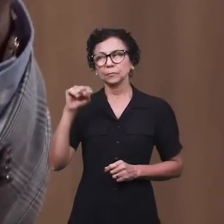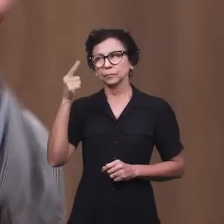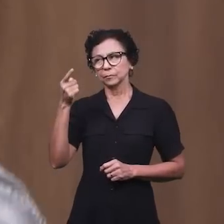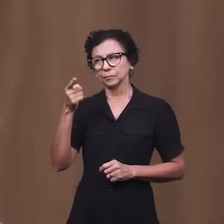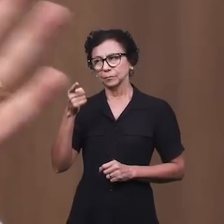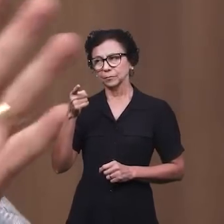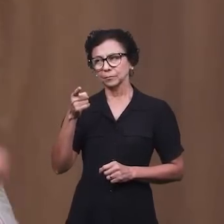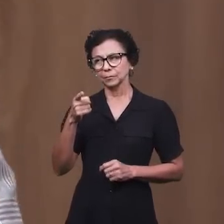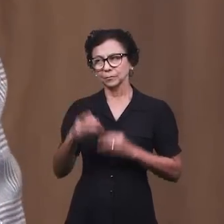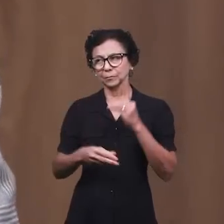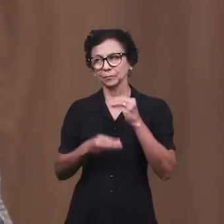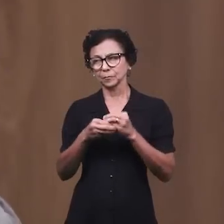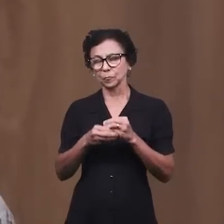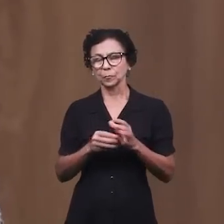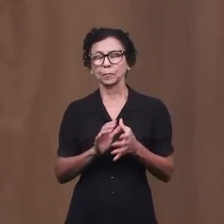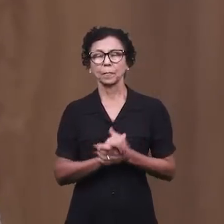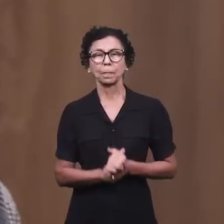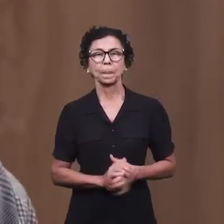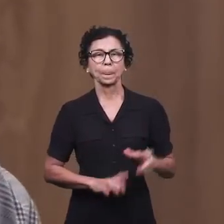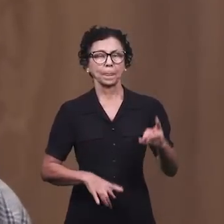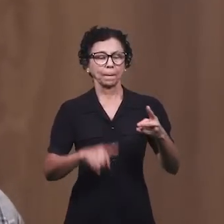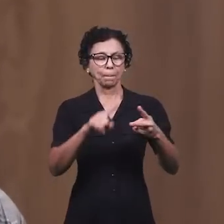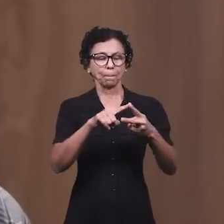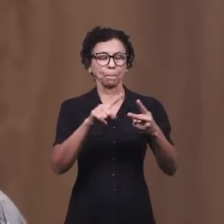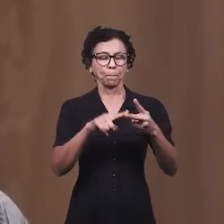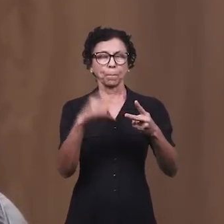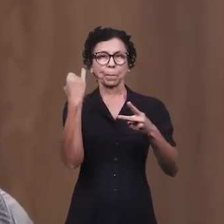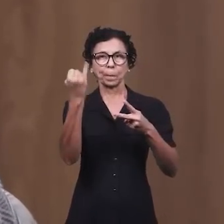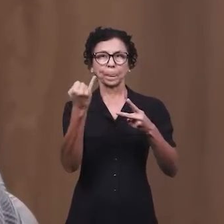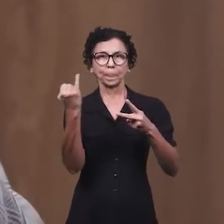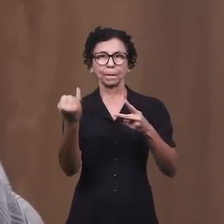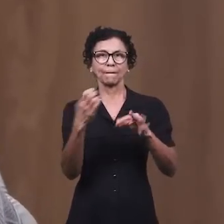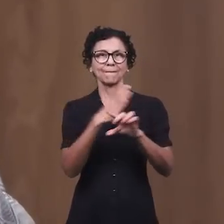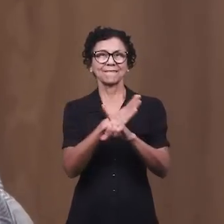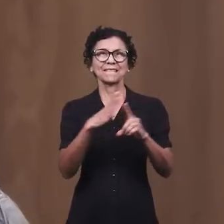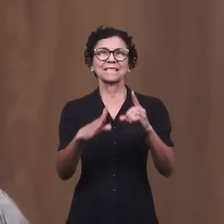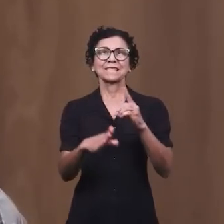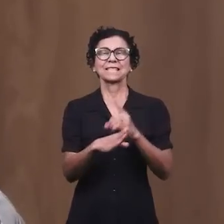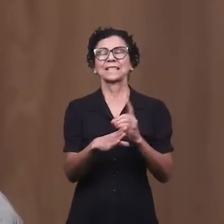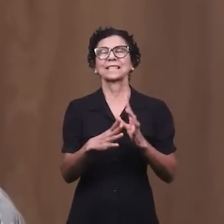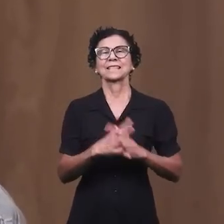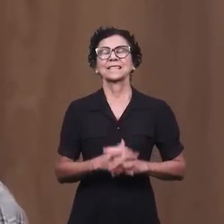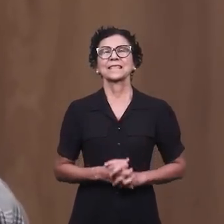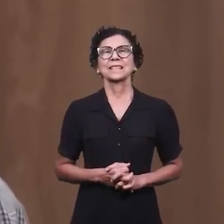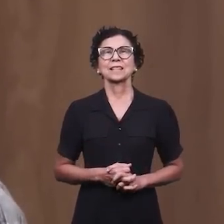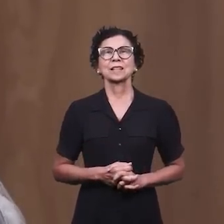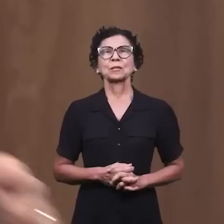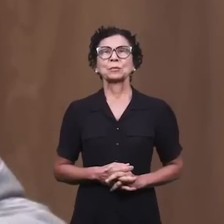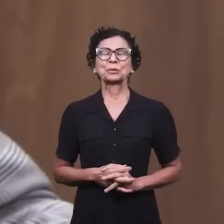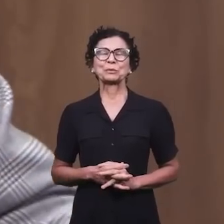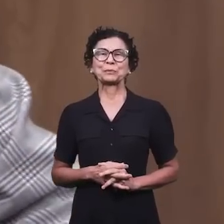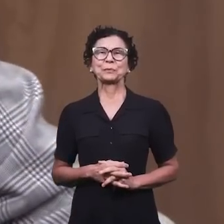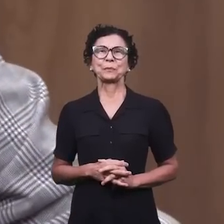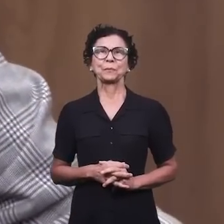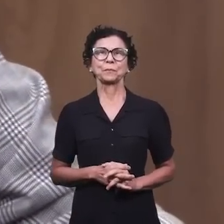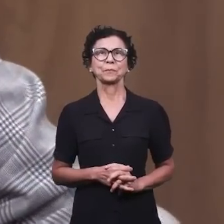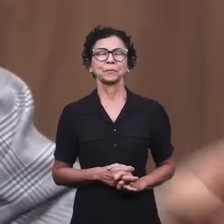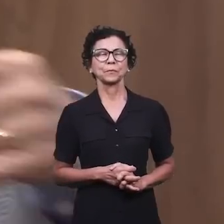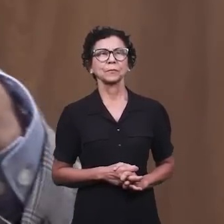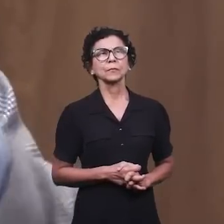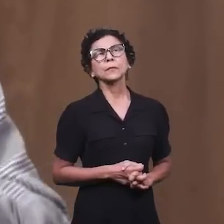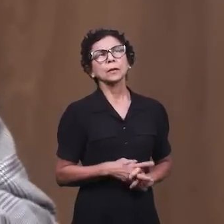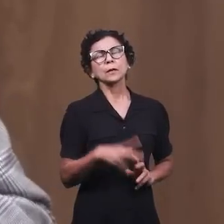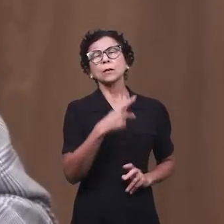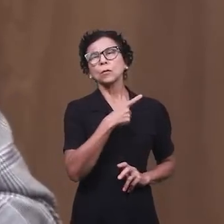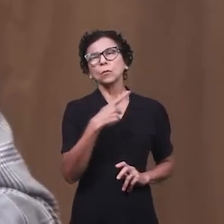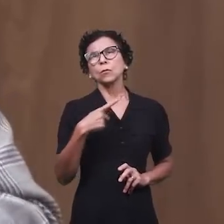vou falar na outra pergunta que eu sei que vai ser. O culto tem 2 atos importantes. Né? O crente é bom participar. Uma vez eu cheguei para um pastor e digo, olha,